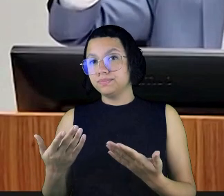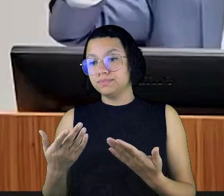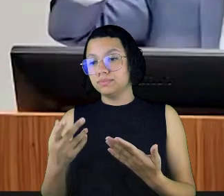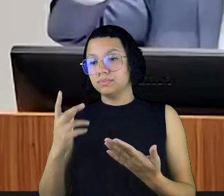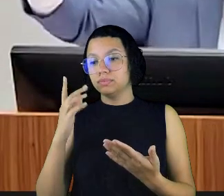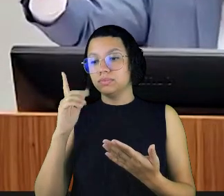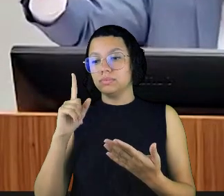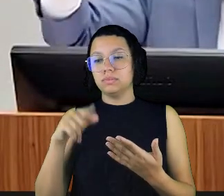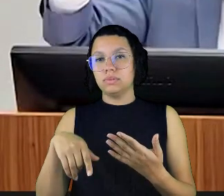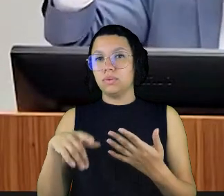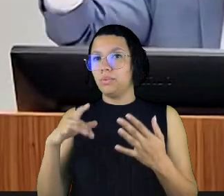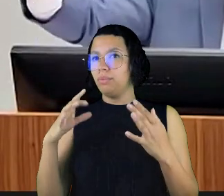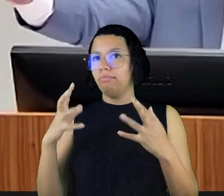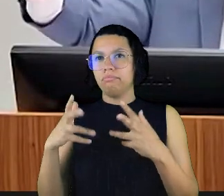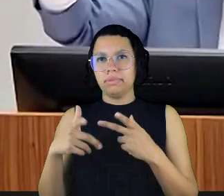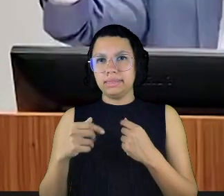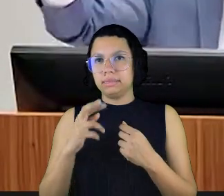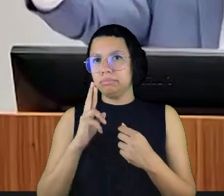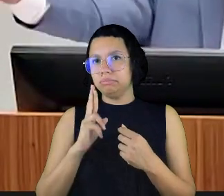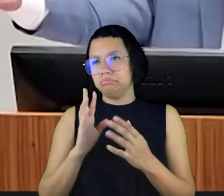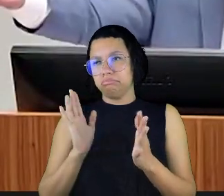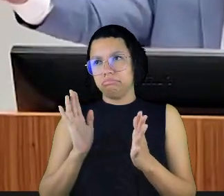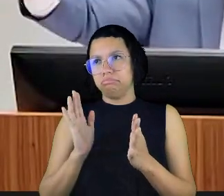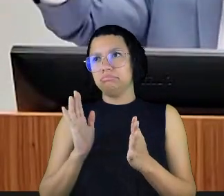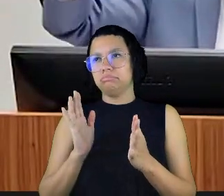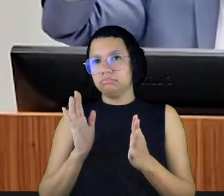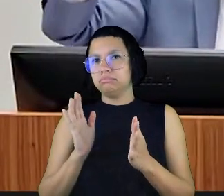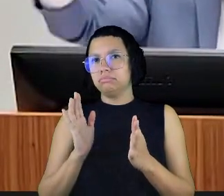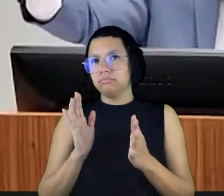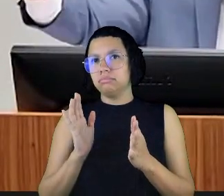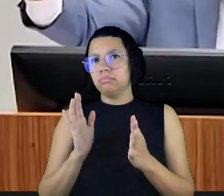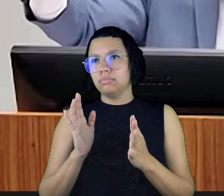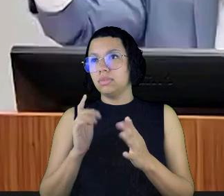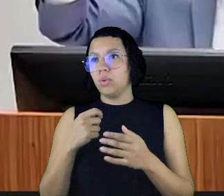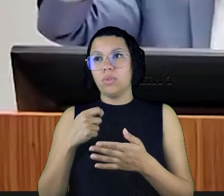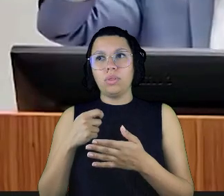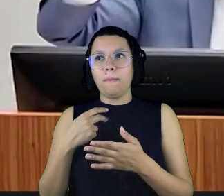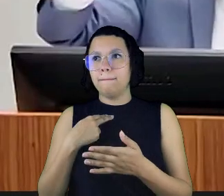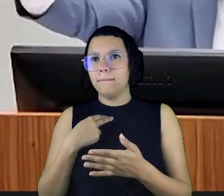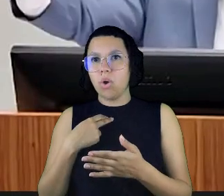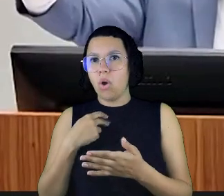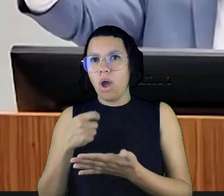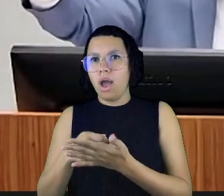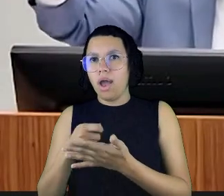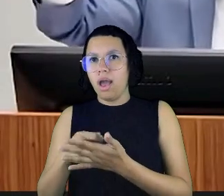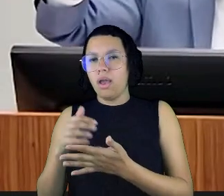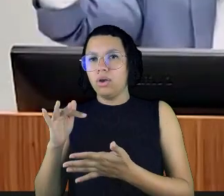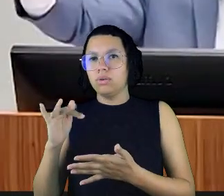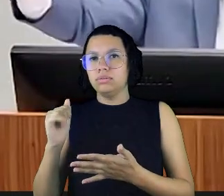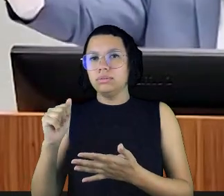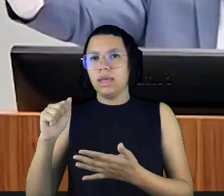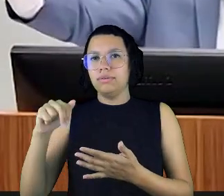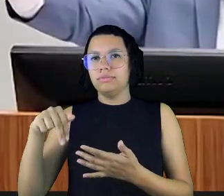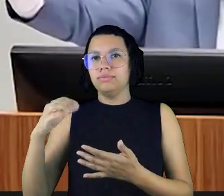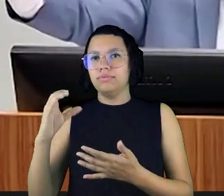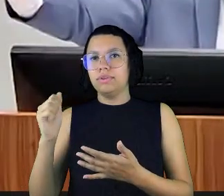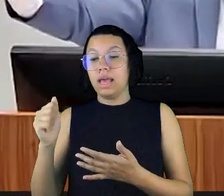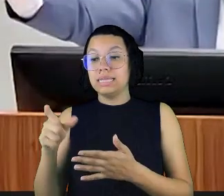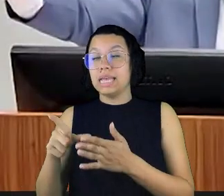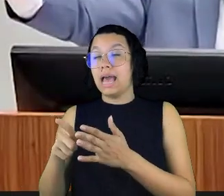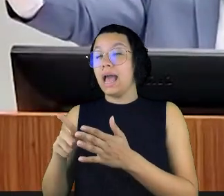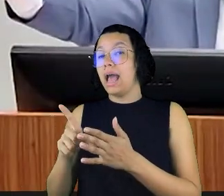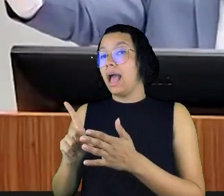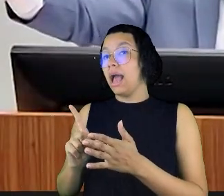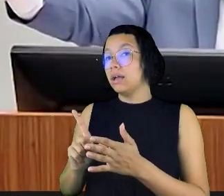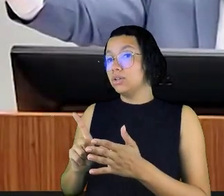não posso executar a fiança antes do definitivo julgamento em